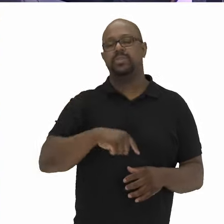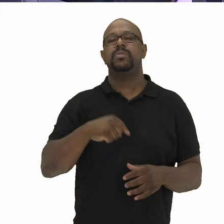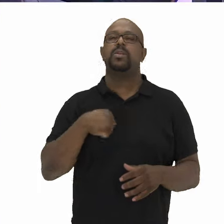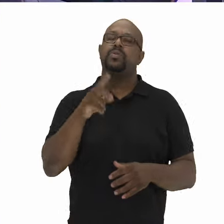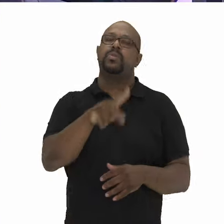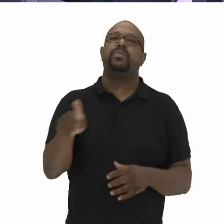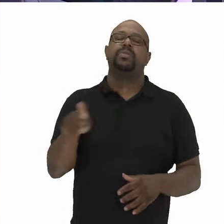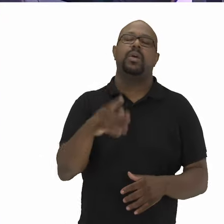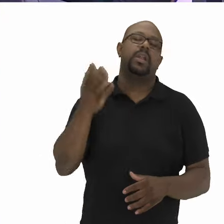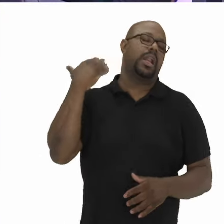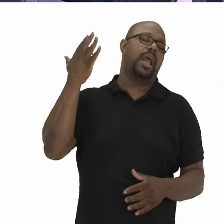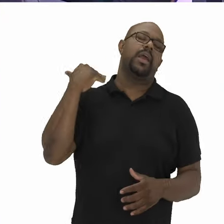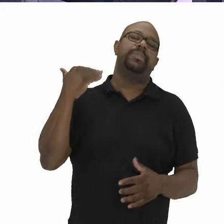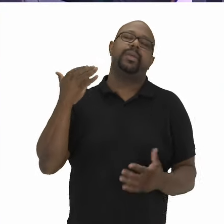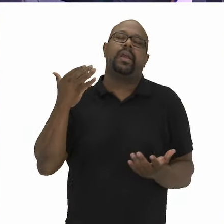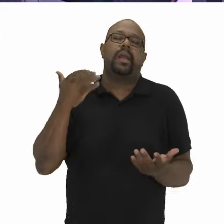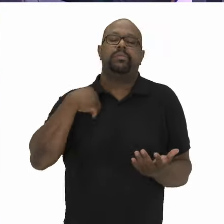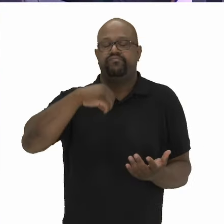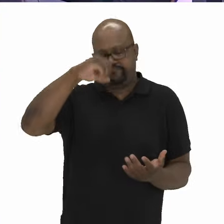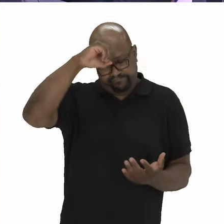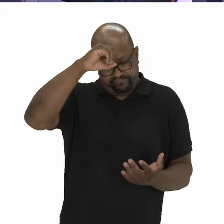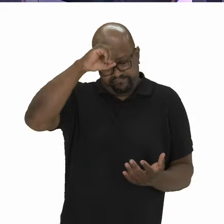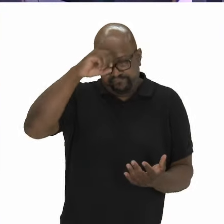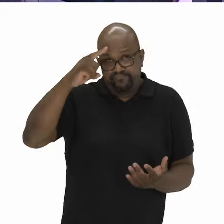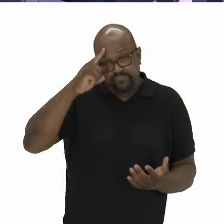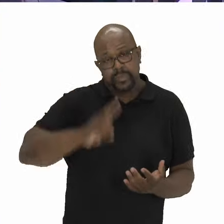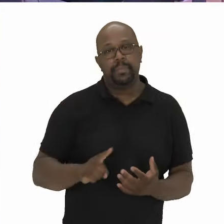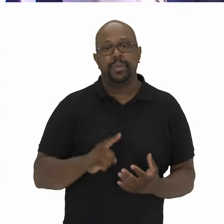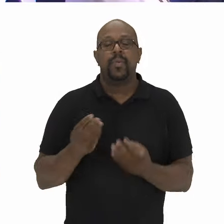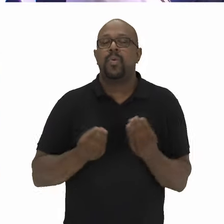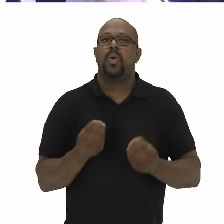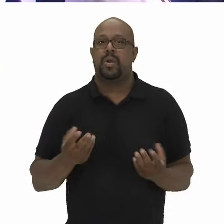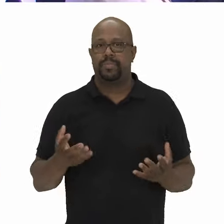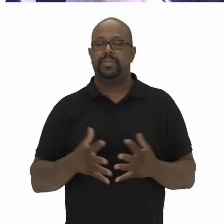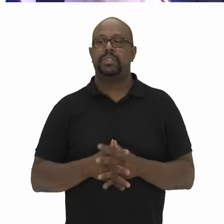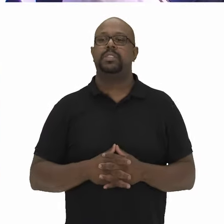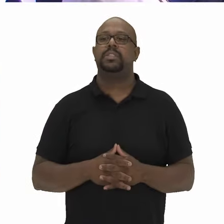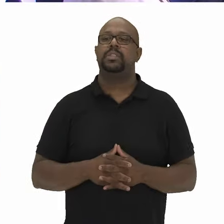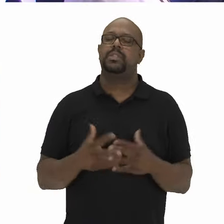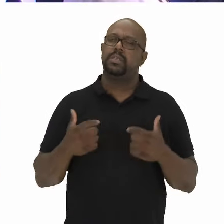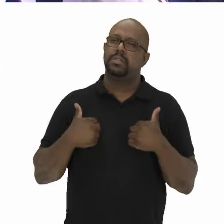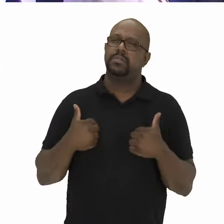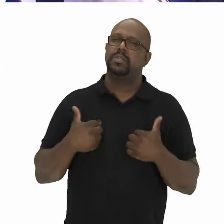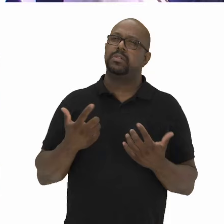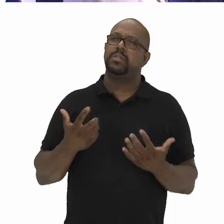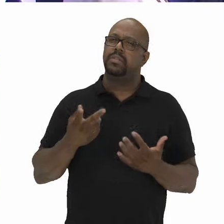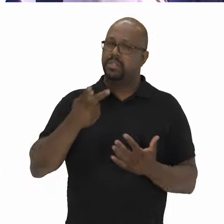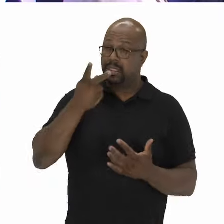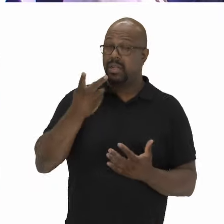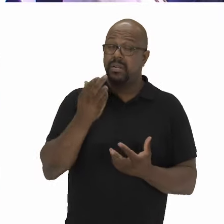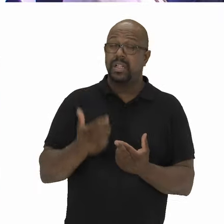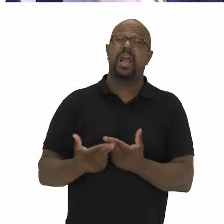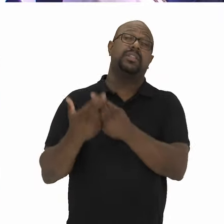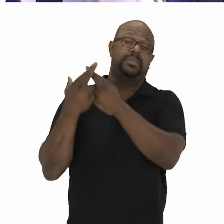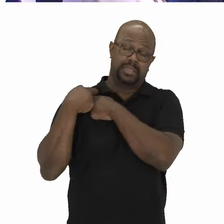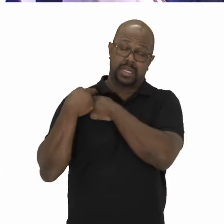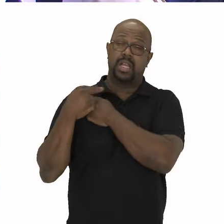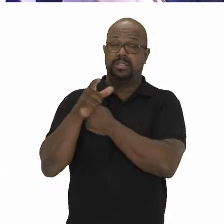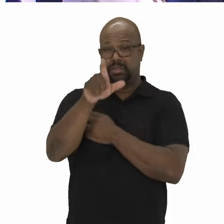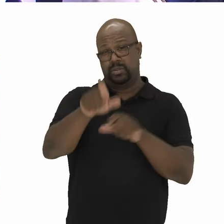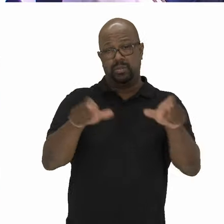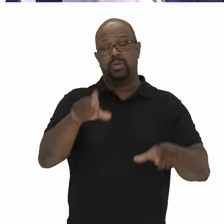difícil digamos e que os professores na época não investiram em como né E aí eu fico fico dizendo da